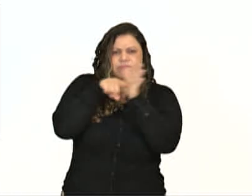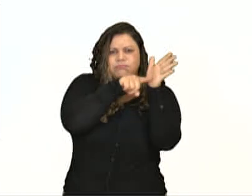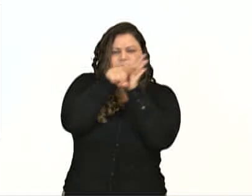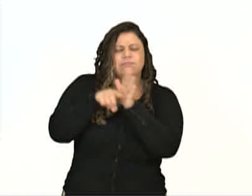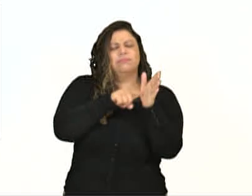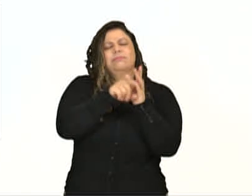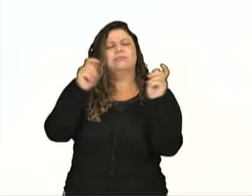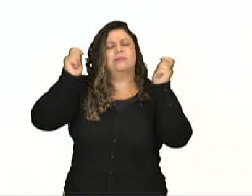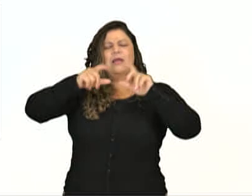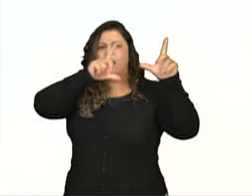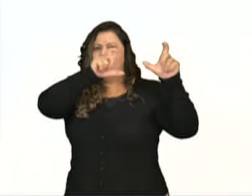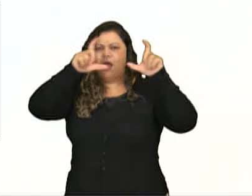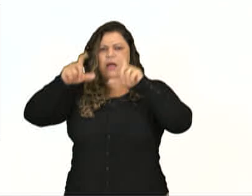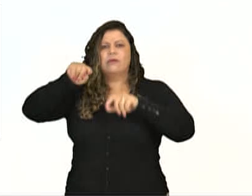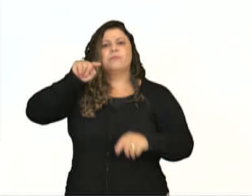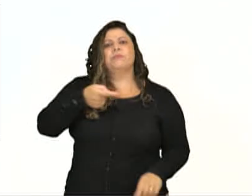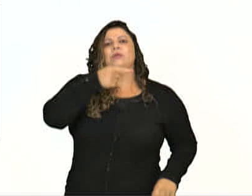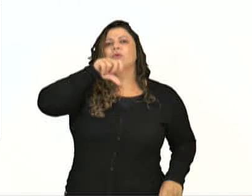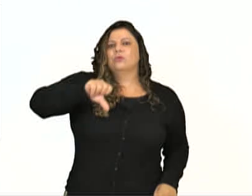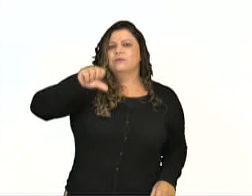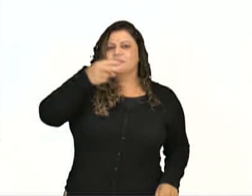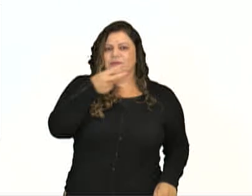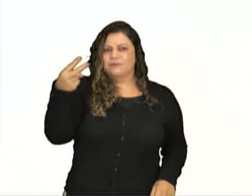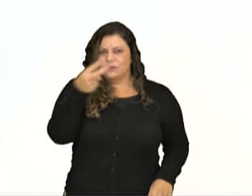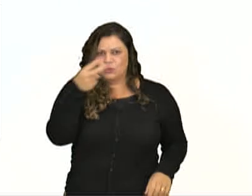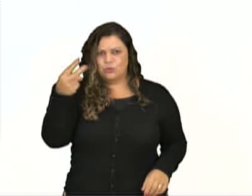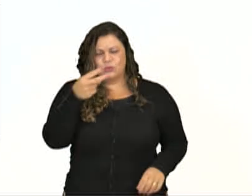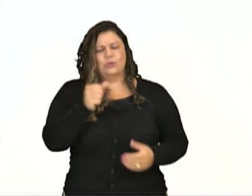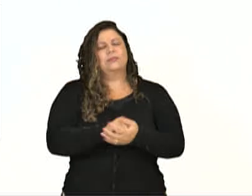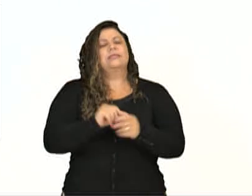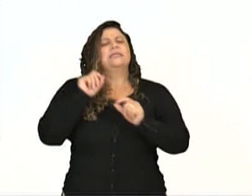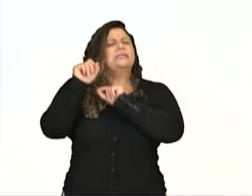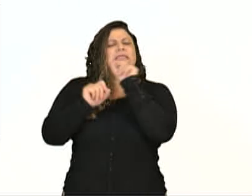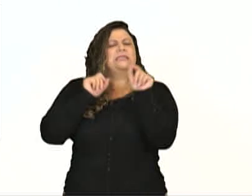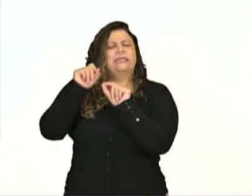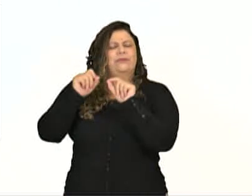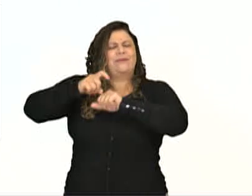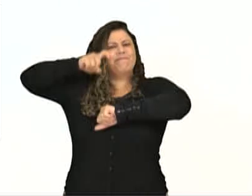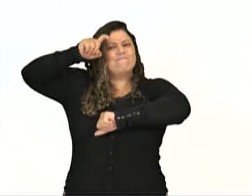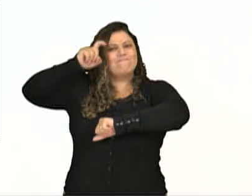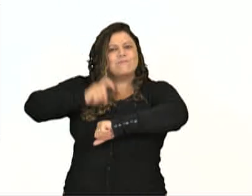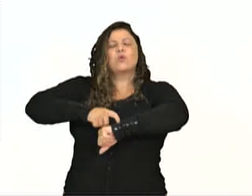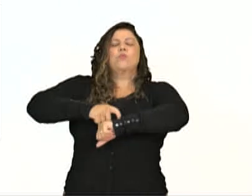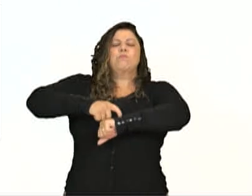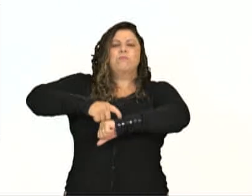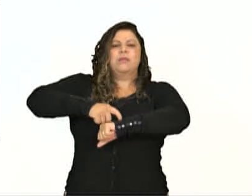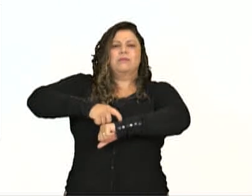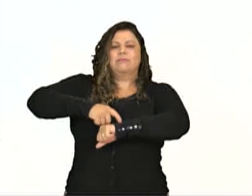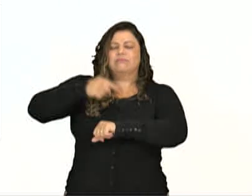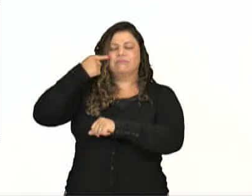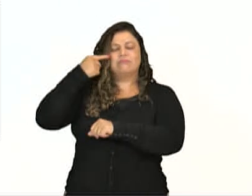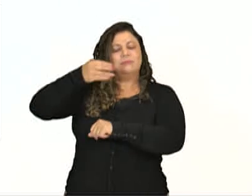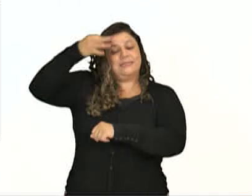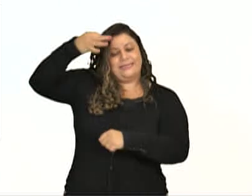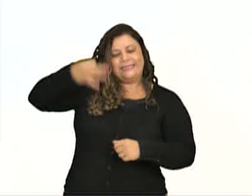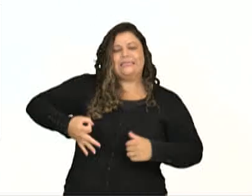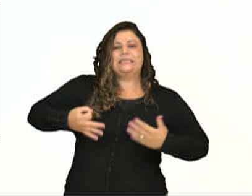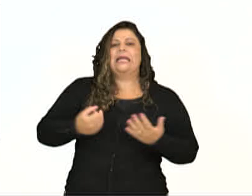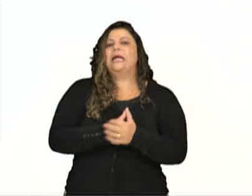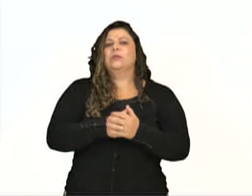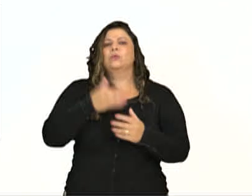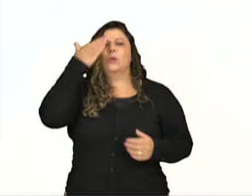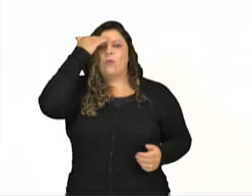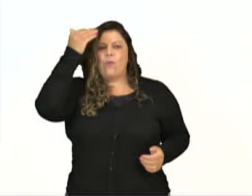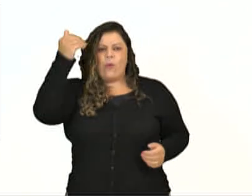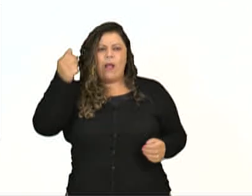fotografia é de 1922 e seria uma simulação do momento exato quando o famoso arqueólogo Howard